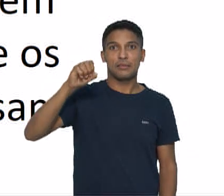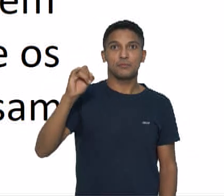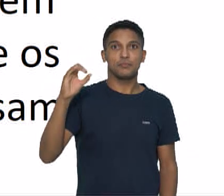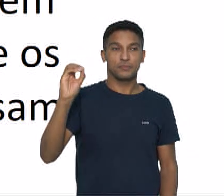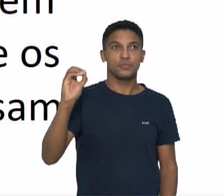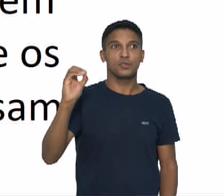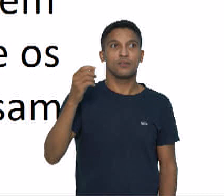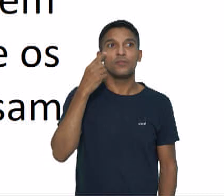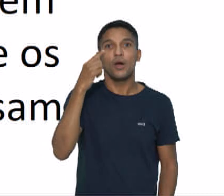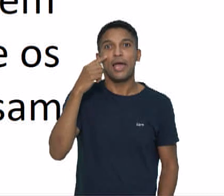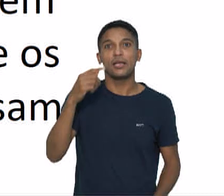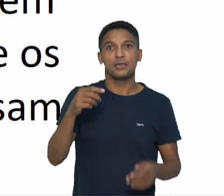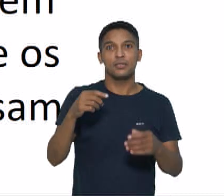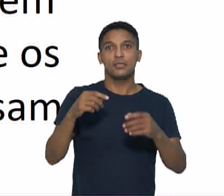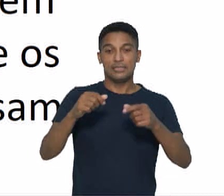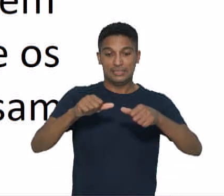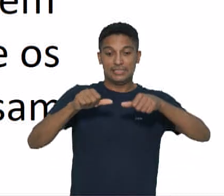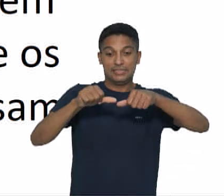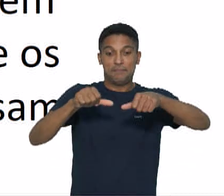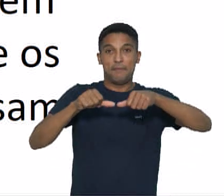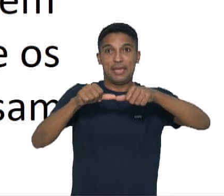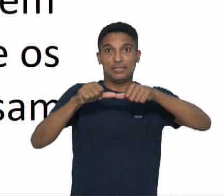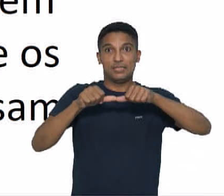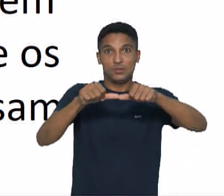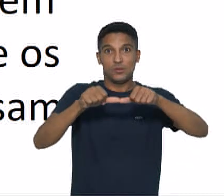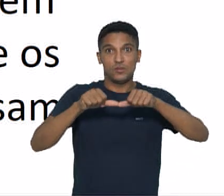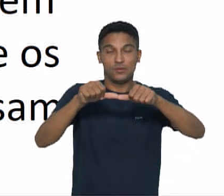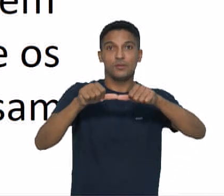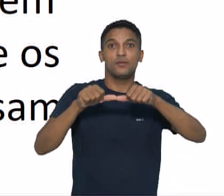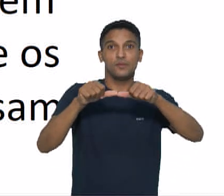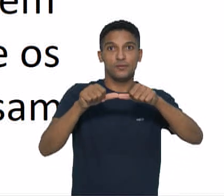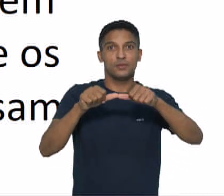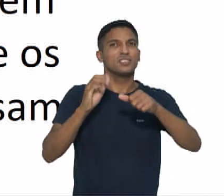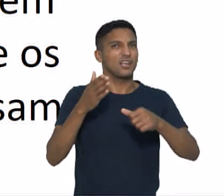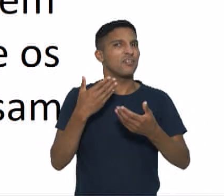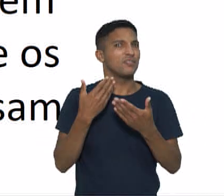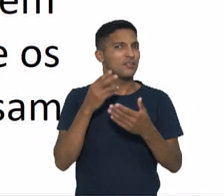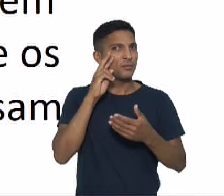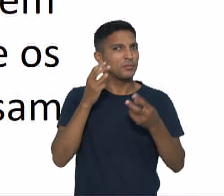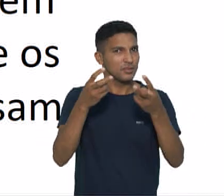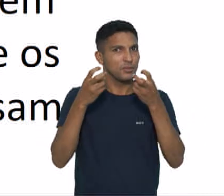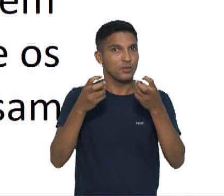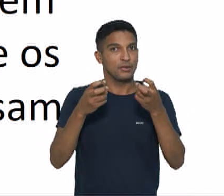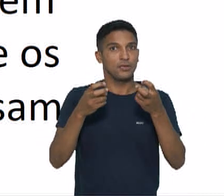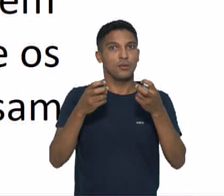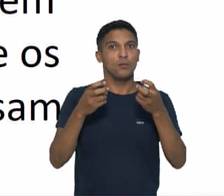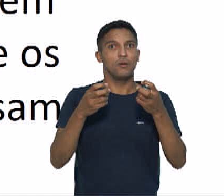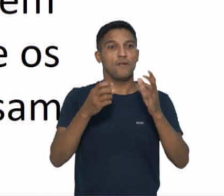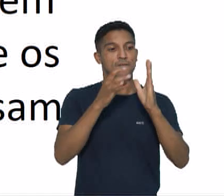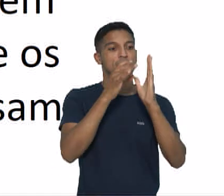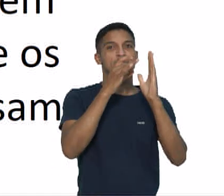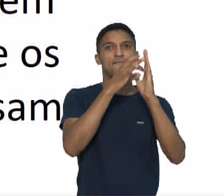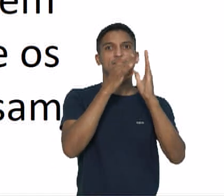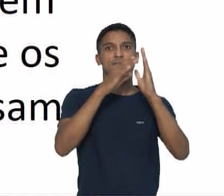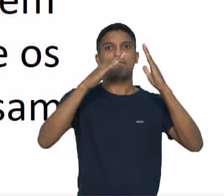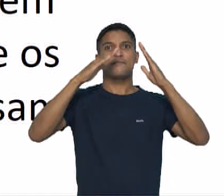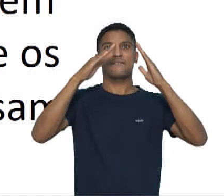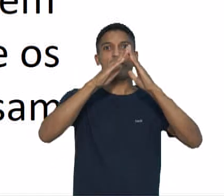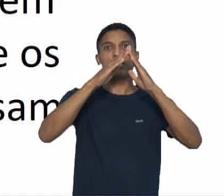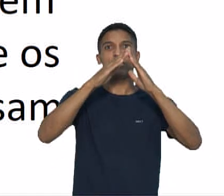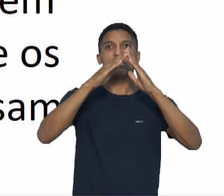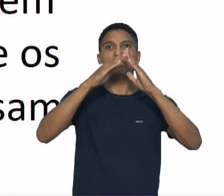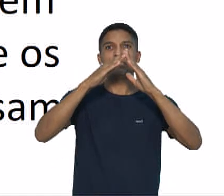Isso a gente já viu, não é? Encontrados nas mesquitas em vitrais por onde os raios do sol